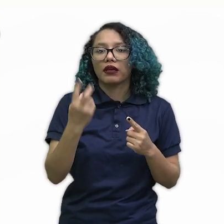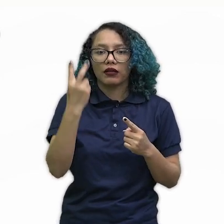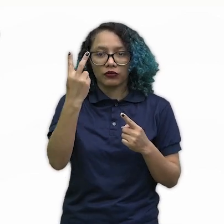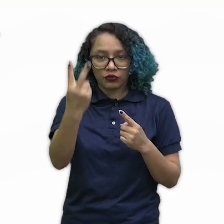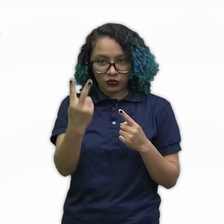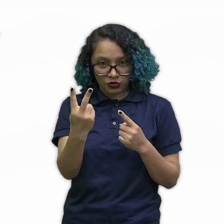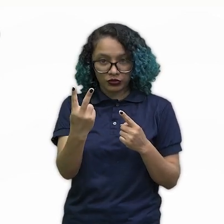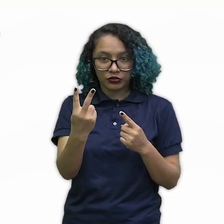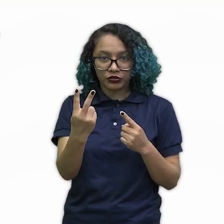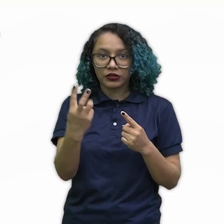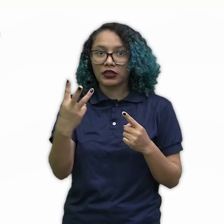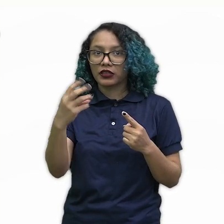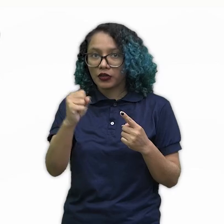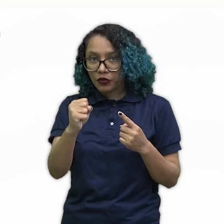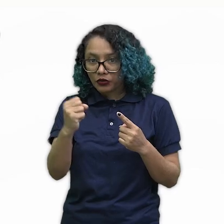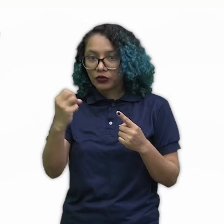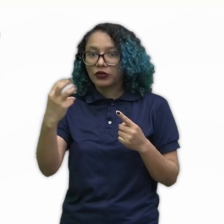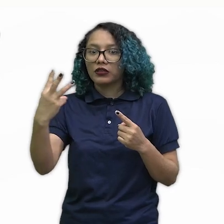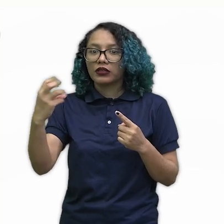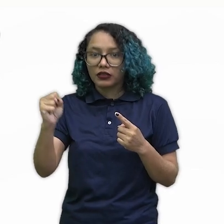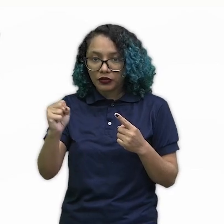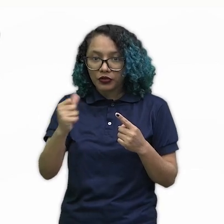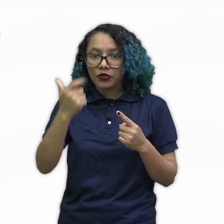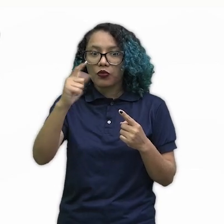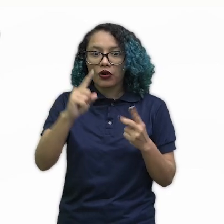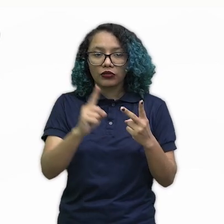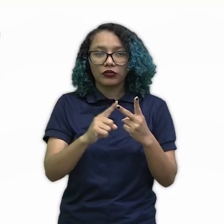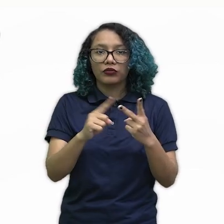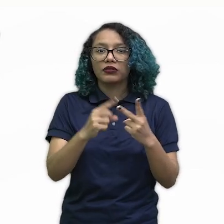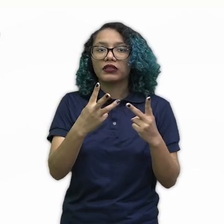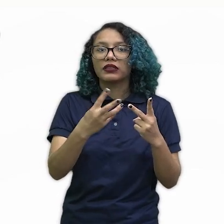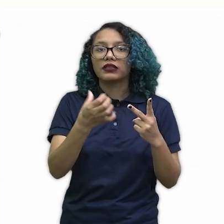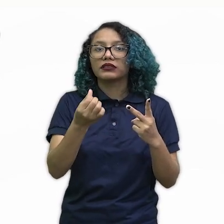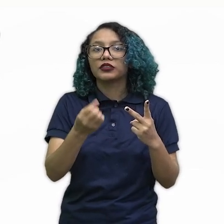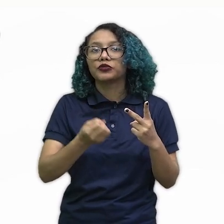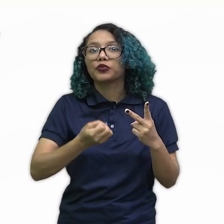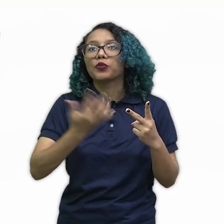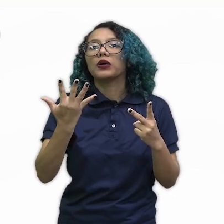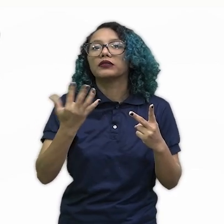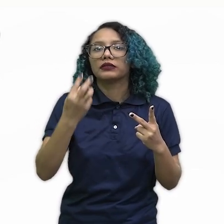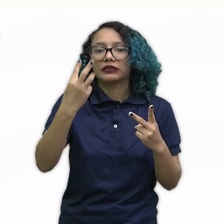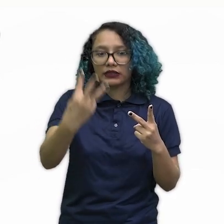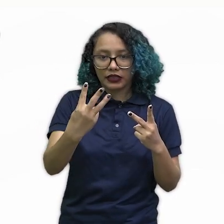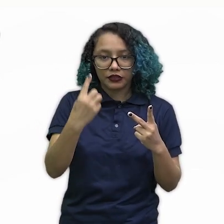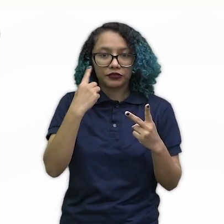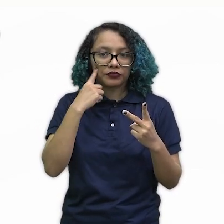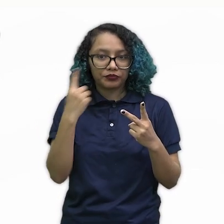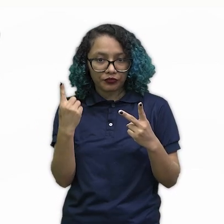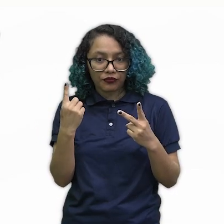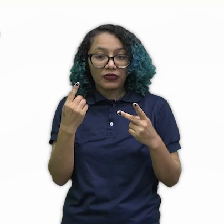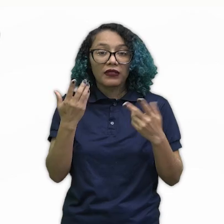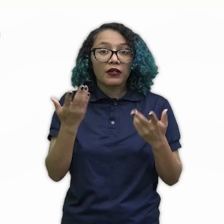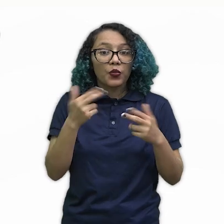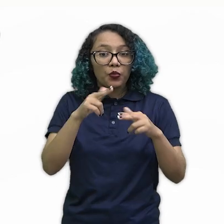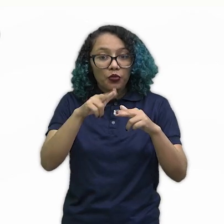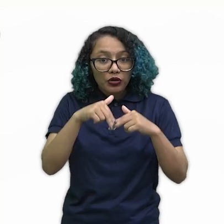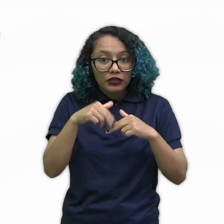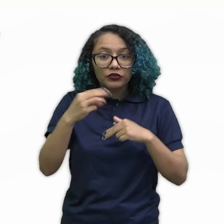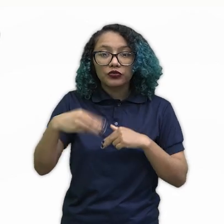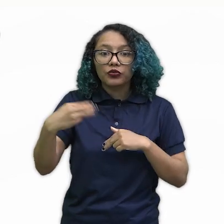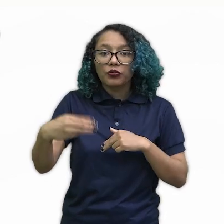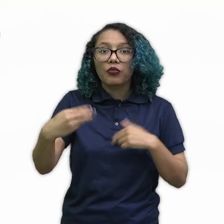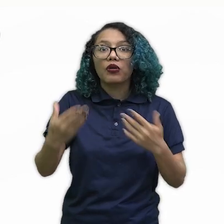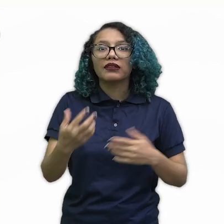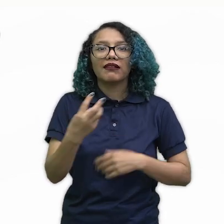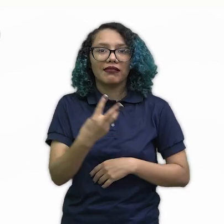vezes, enquanto o 36 apareceu 3 vezes. E por esse motivo, a nossa moda